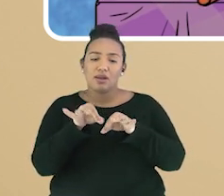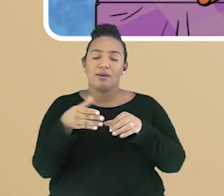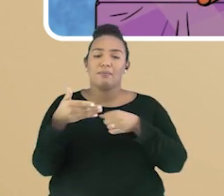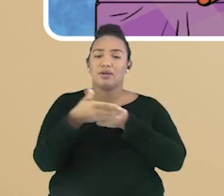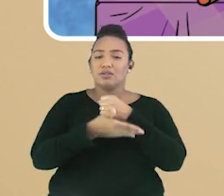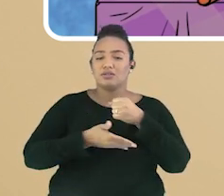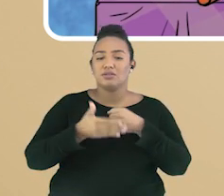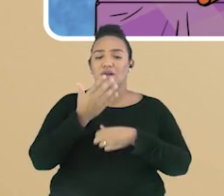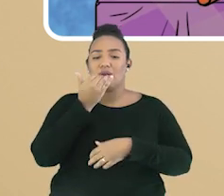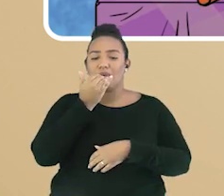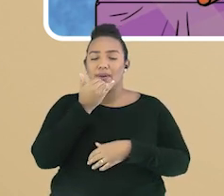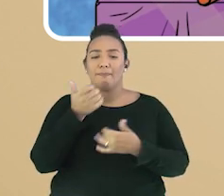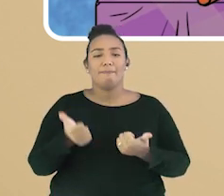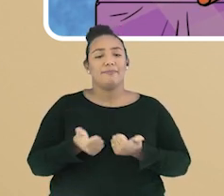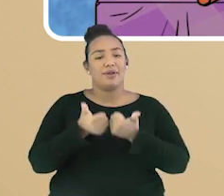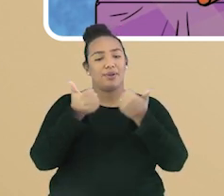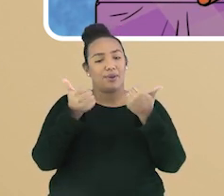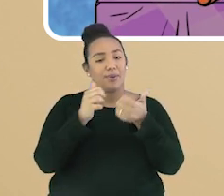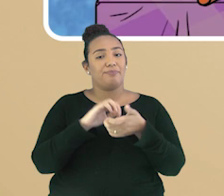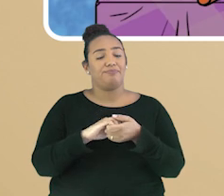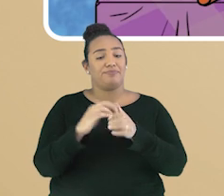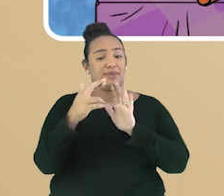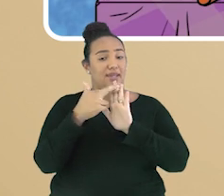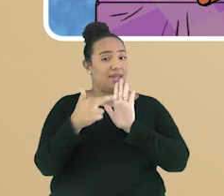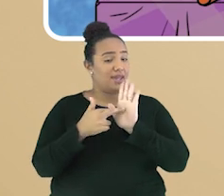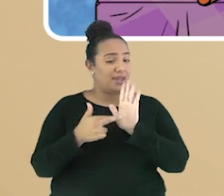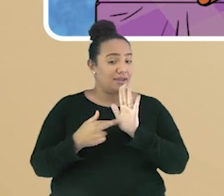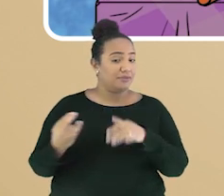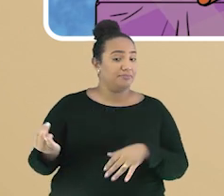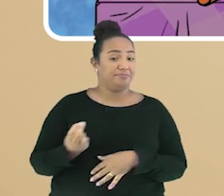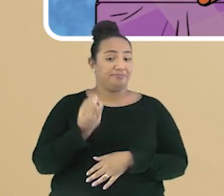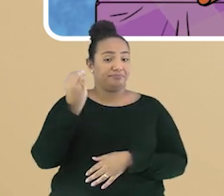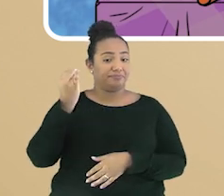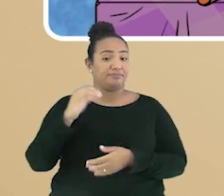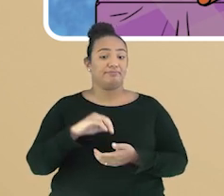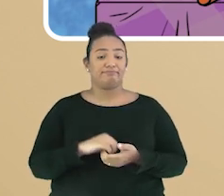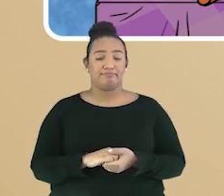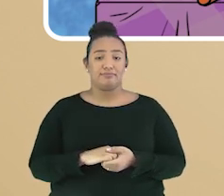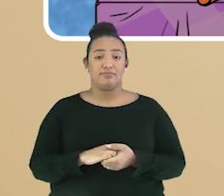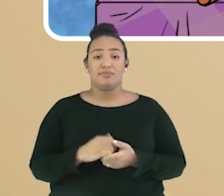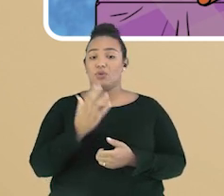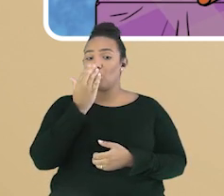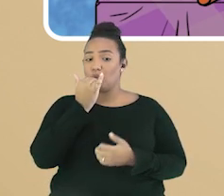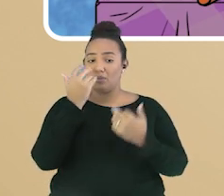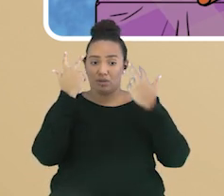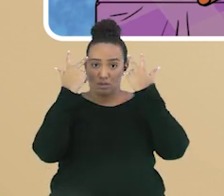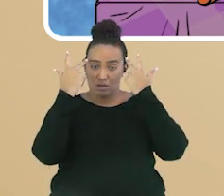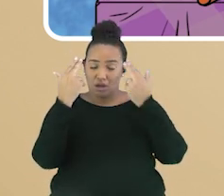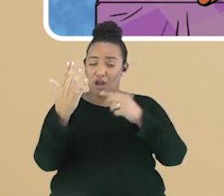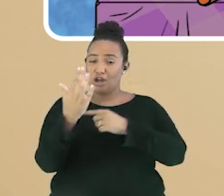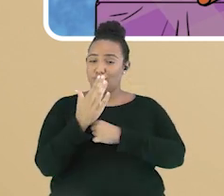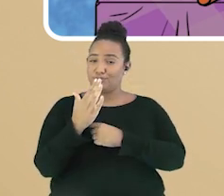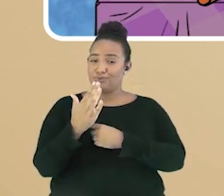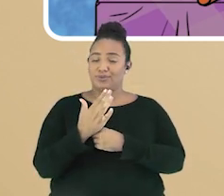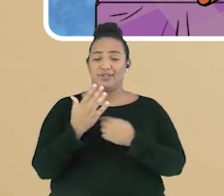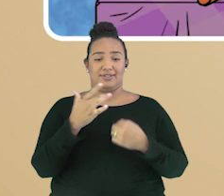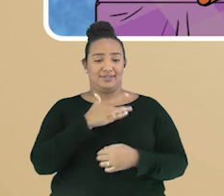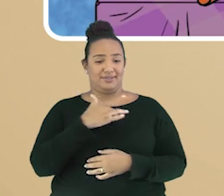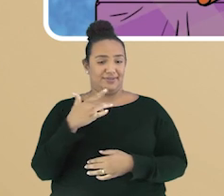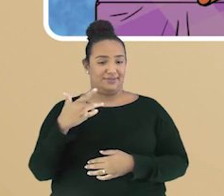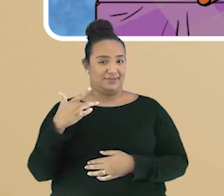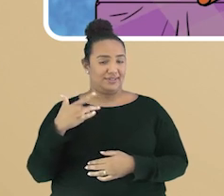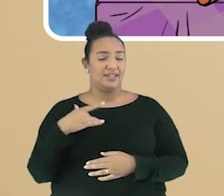alimentação. Essa é a regra de ouro. Os alimentos in natura são mais balanceados e contêm